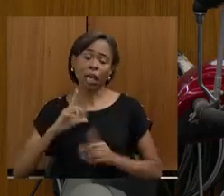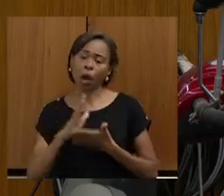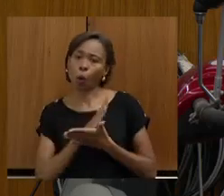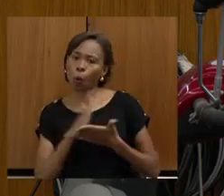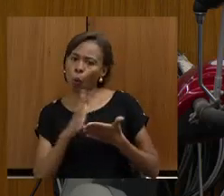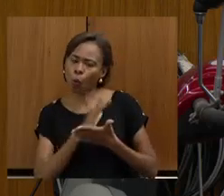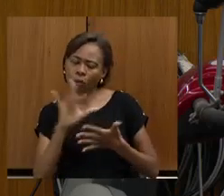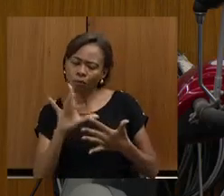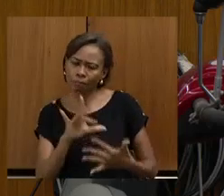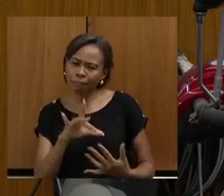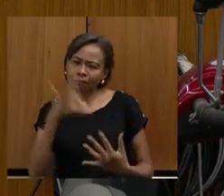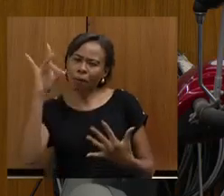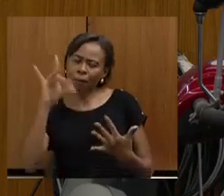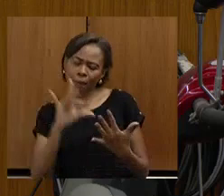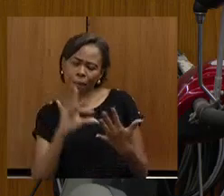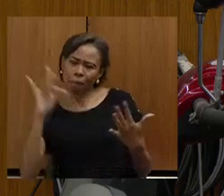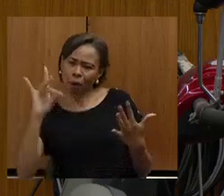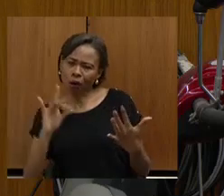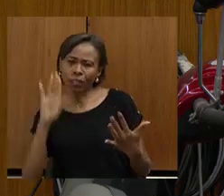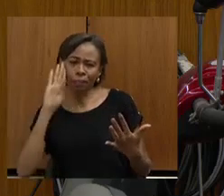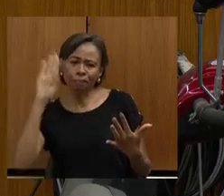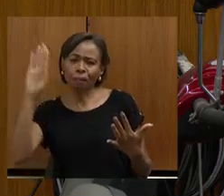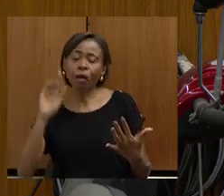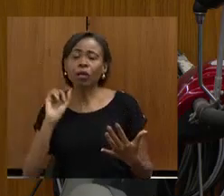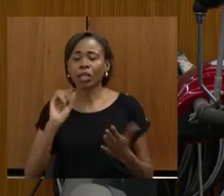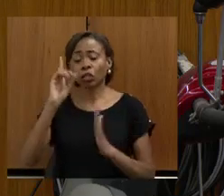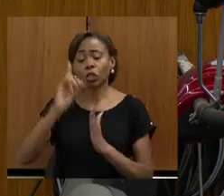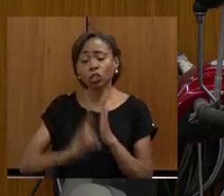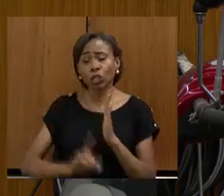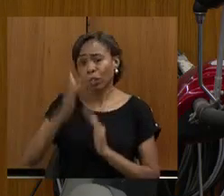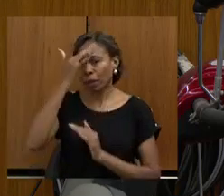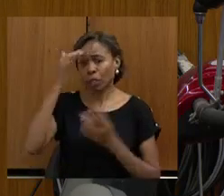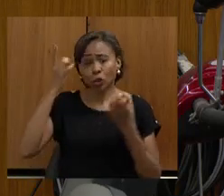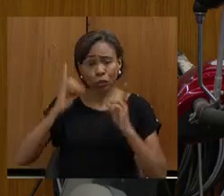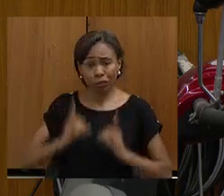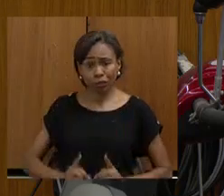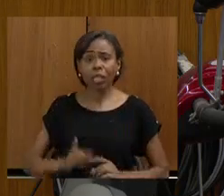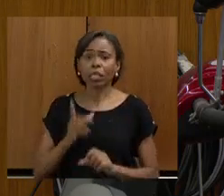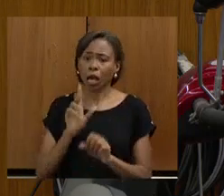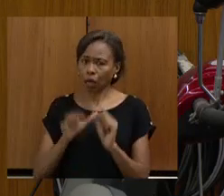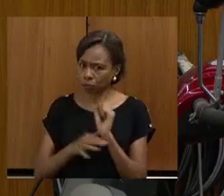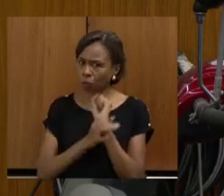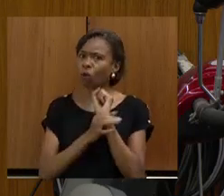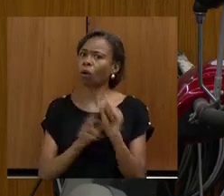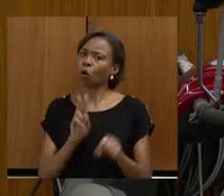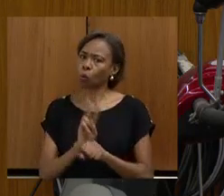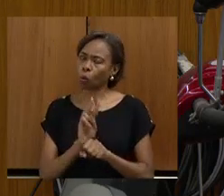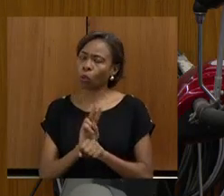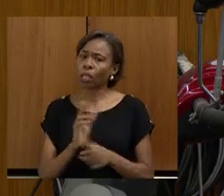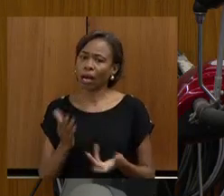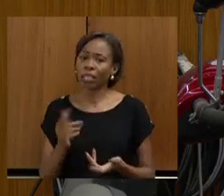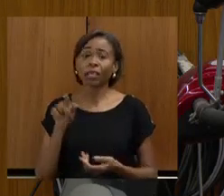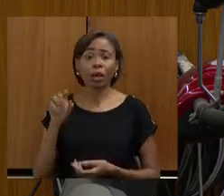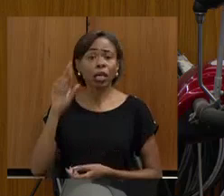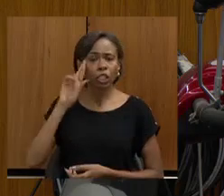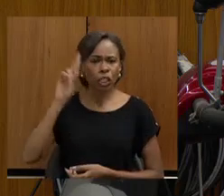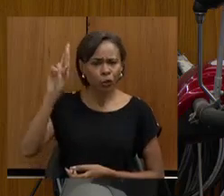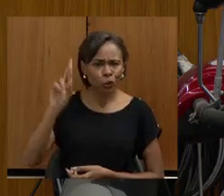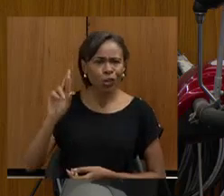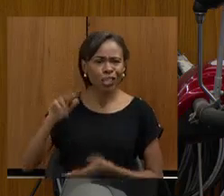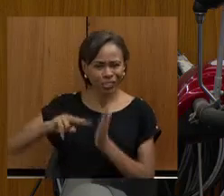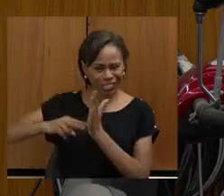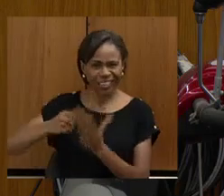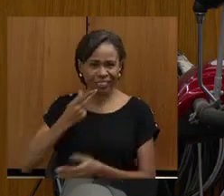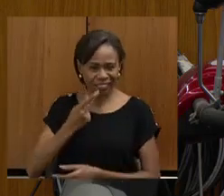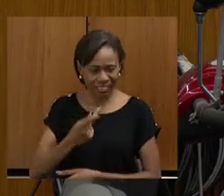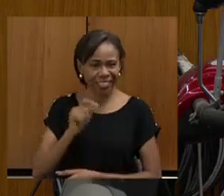doutora Michele? Onde o direito da pessoa com deficiência é resguardado, como o diretor do sindicato falou, que muitas das